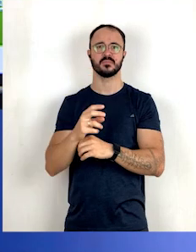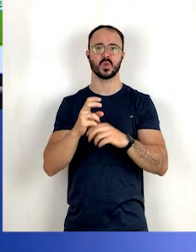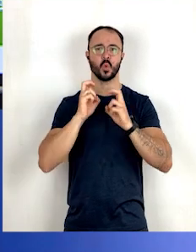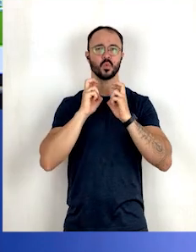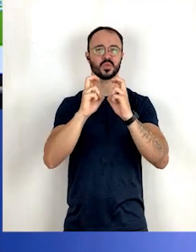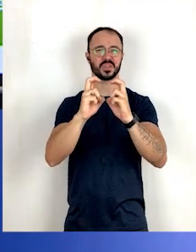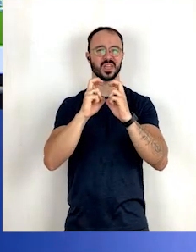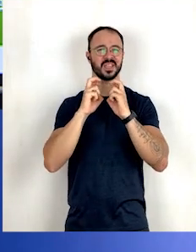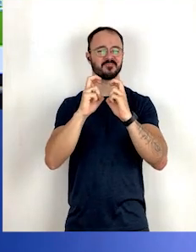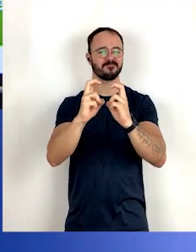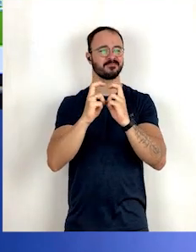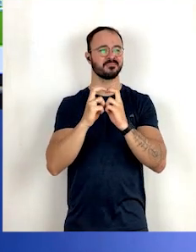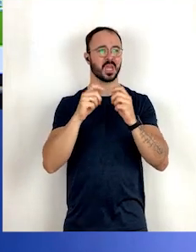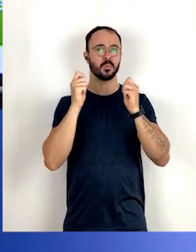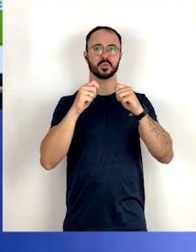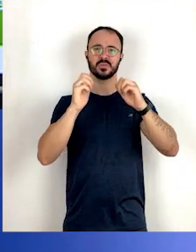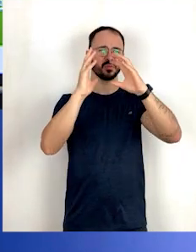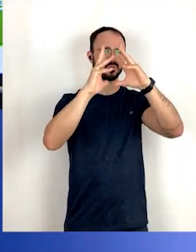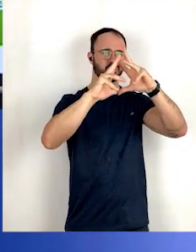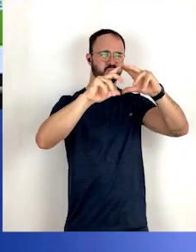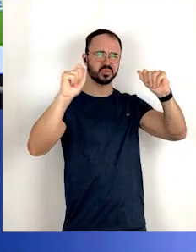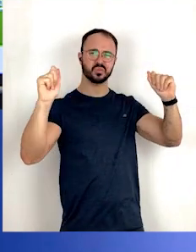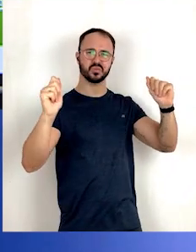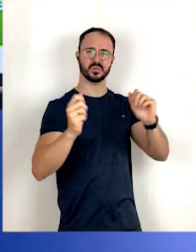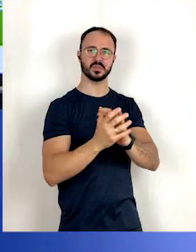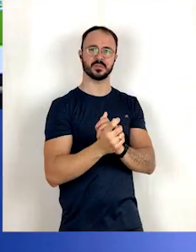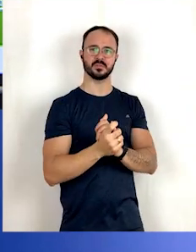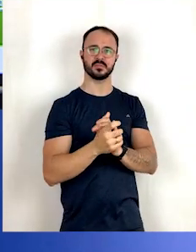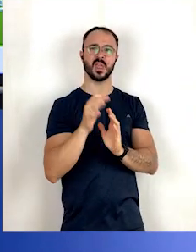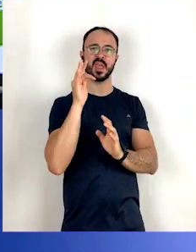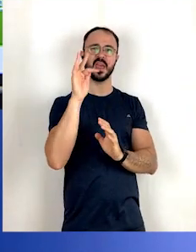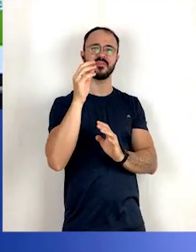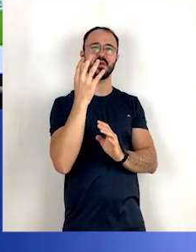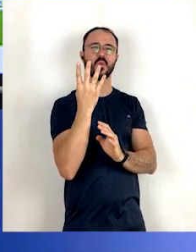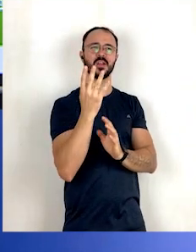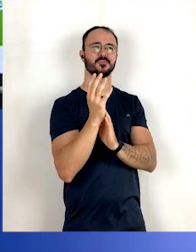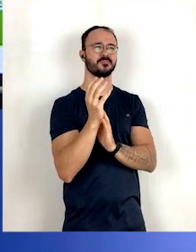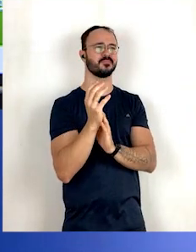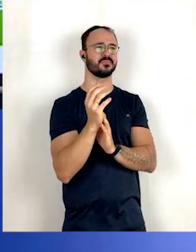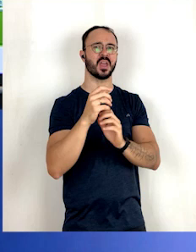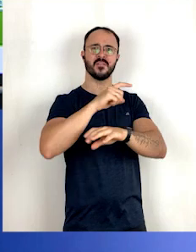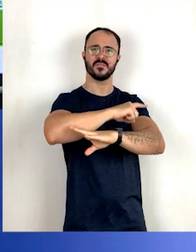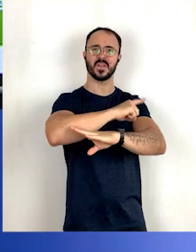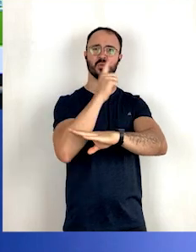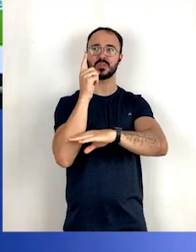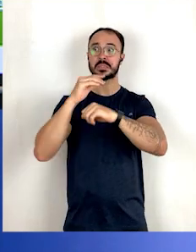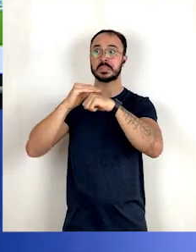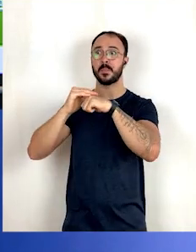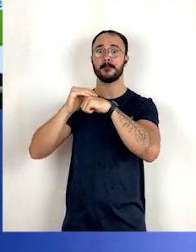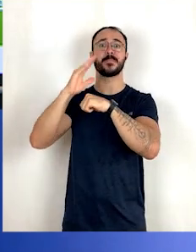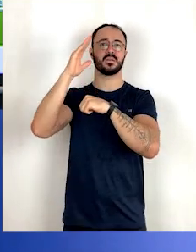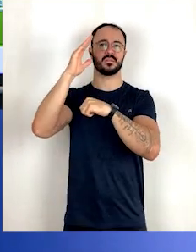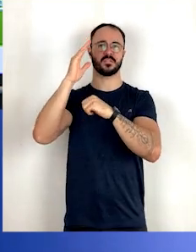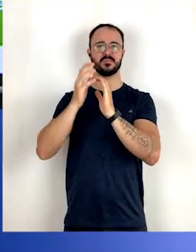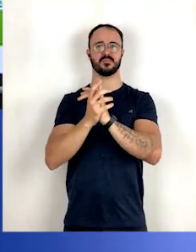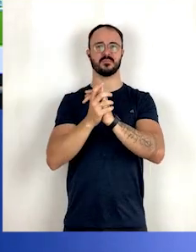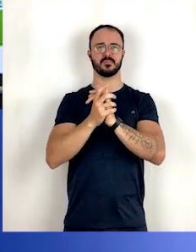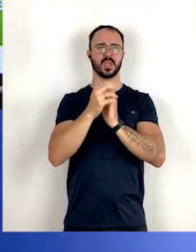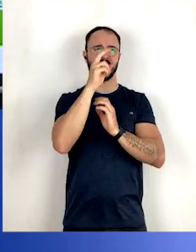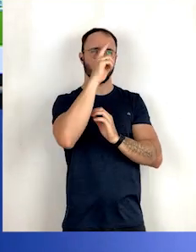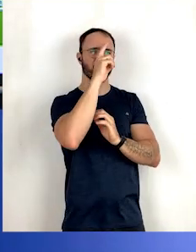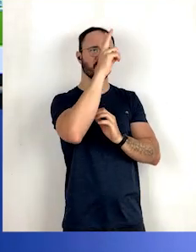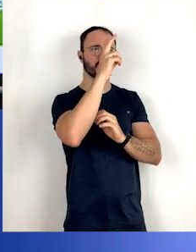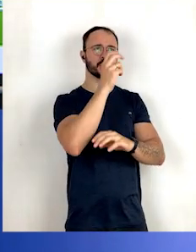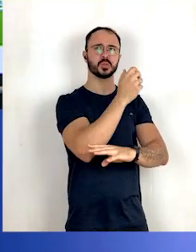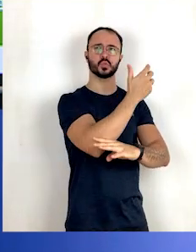de 333 a 419 km por hora. Pode arrancar qualquer árvore e levantar veículos